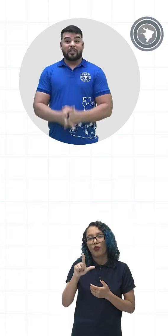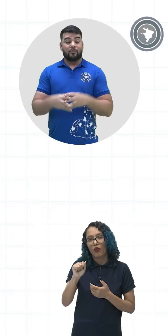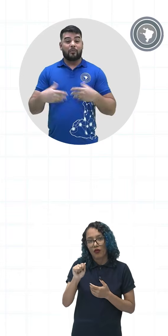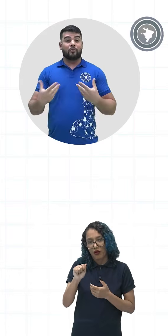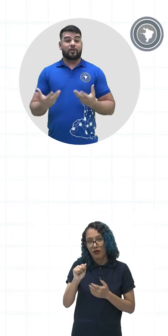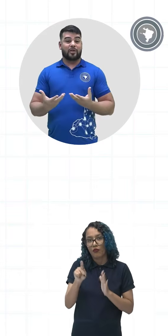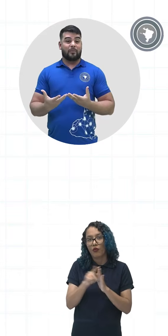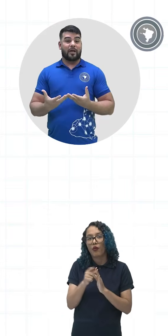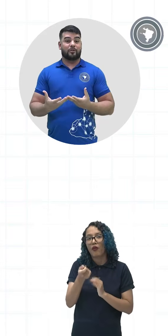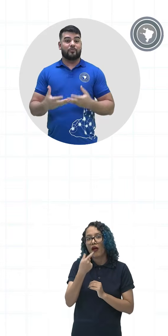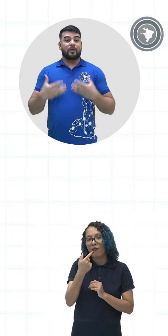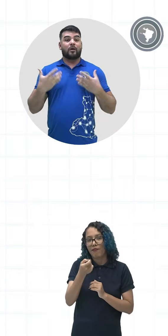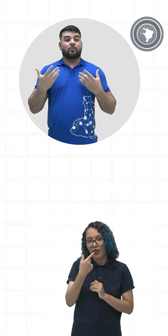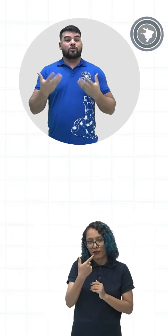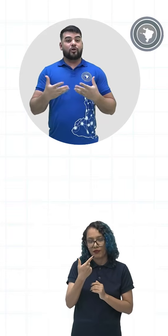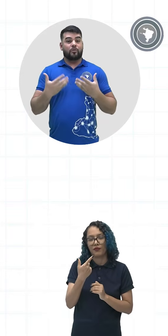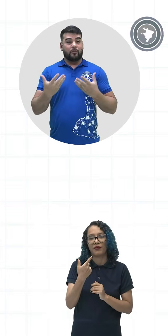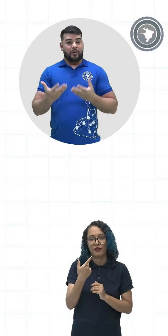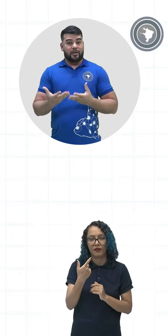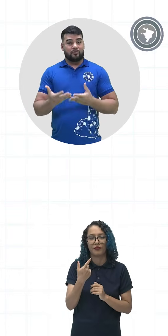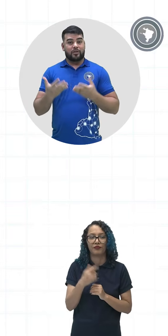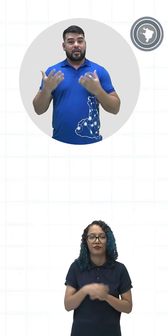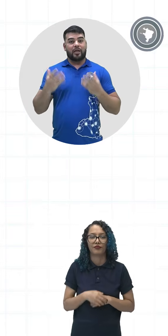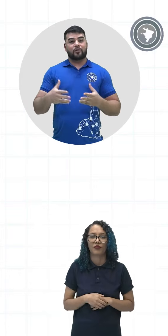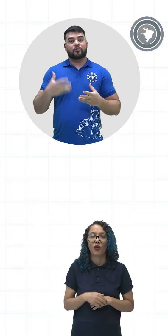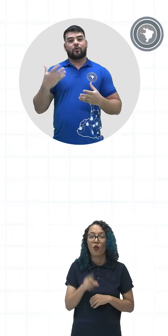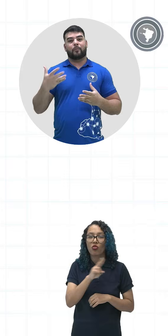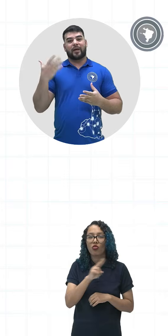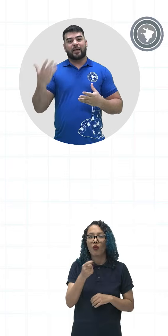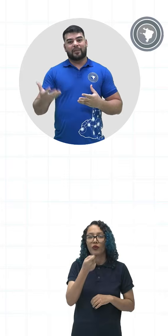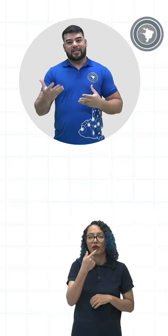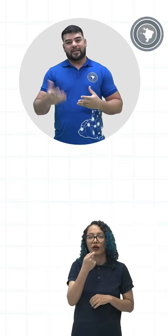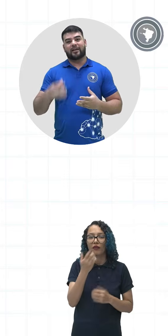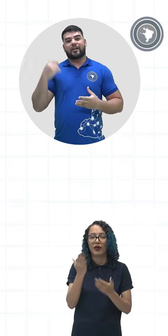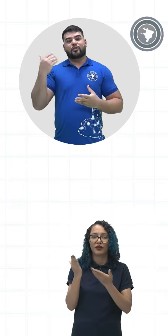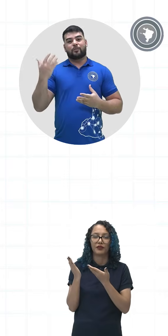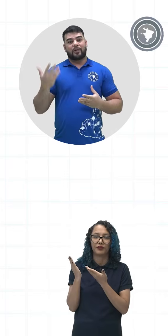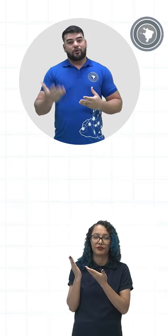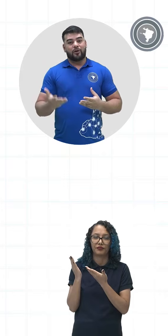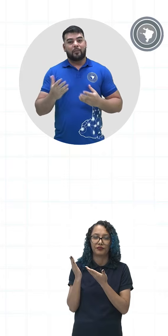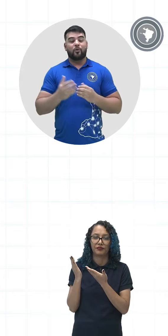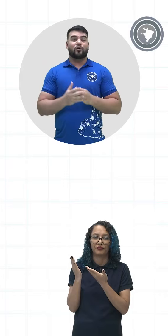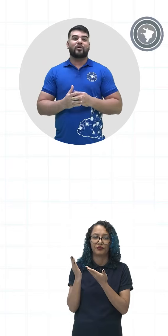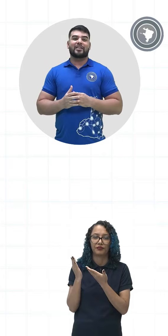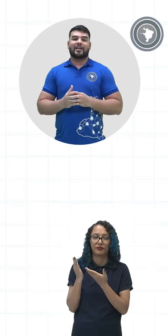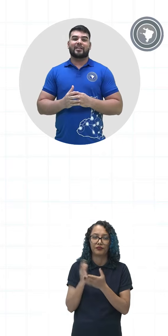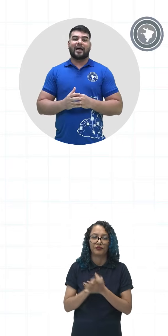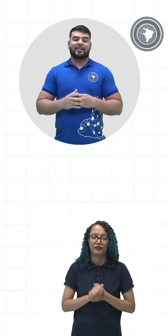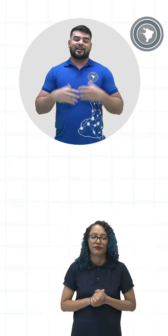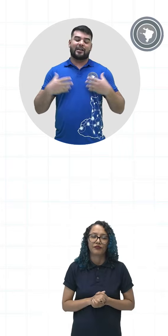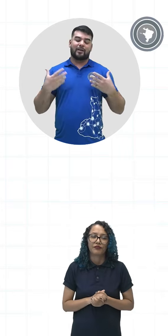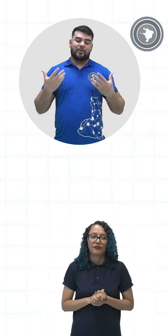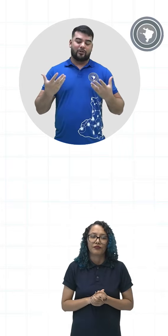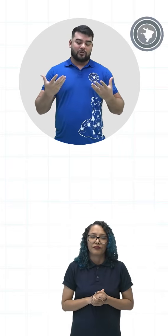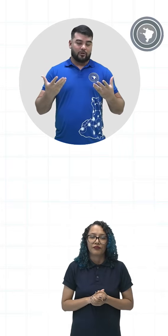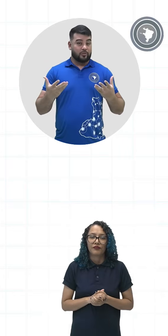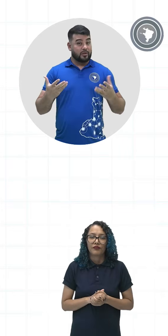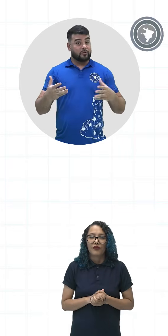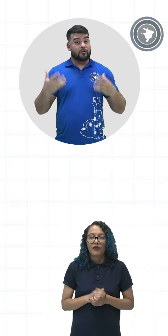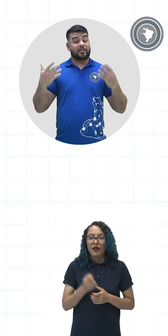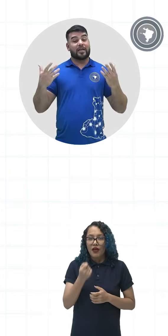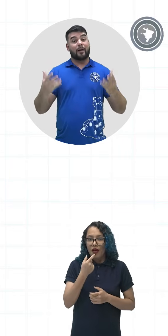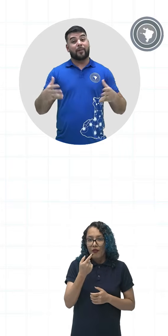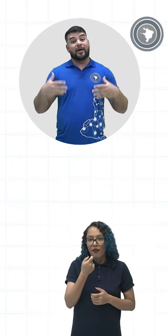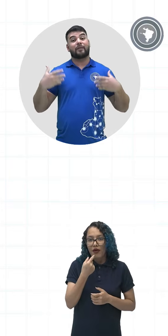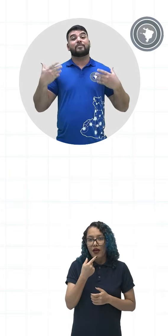nós temos aqui uma bula de remédio. Butilbrometo de escopolamina, de pirona monoidratada, aquele remédio que nós